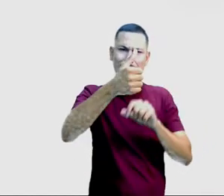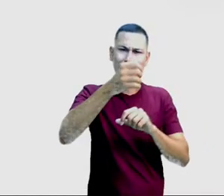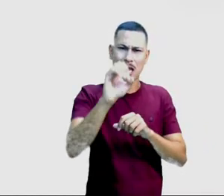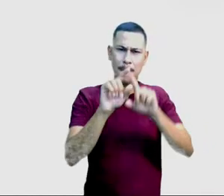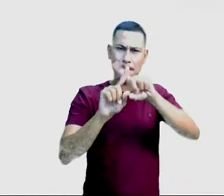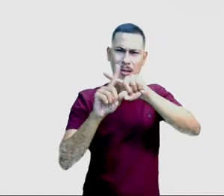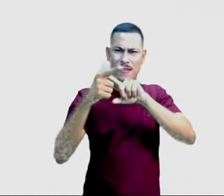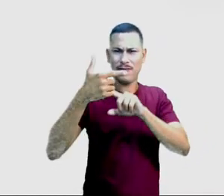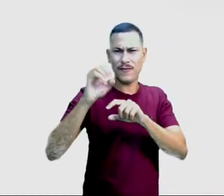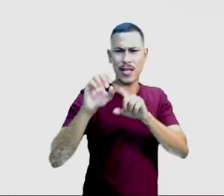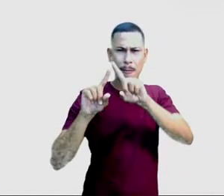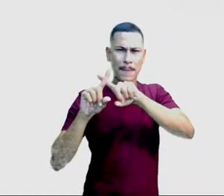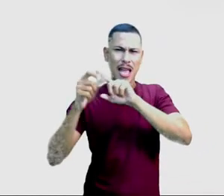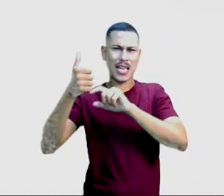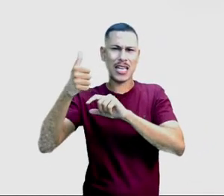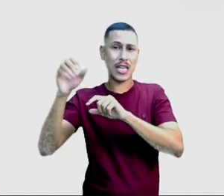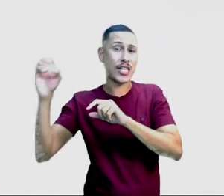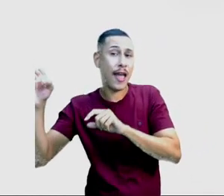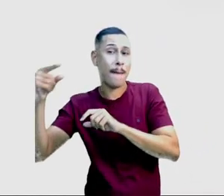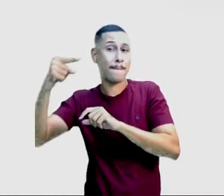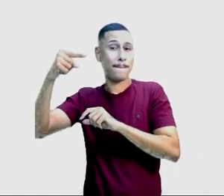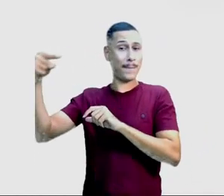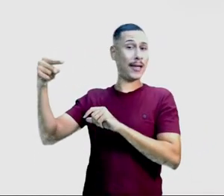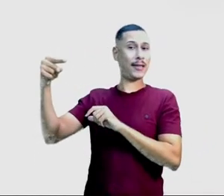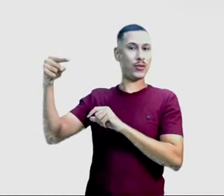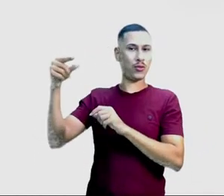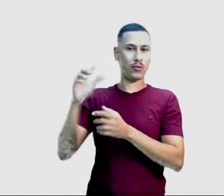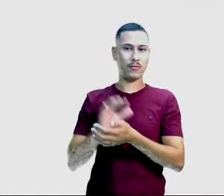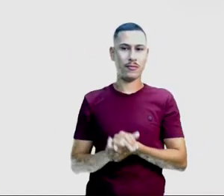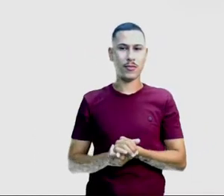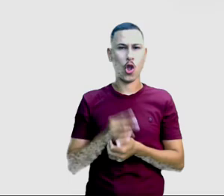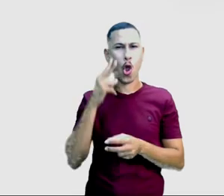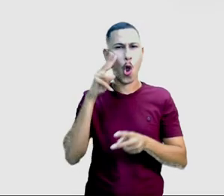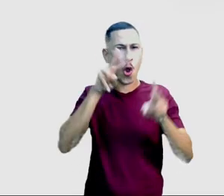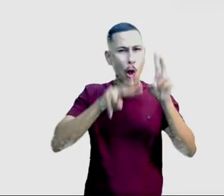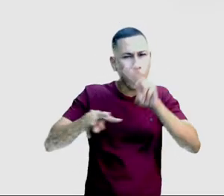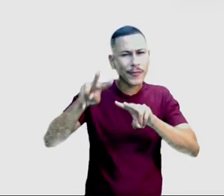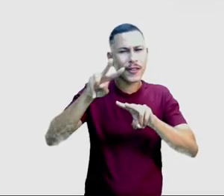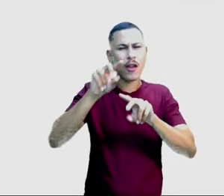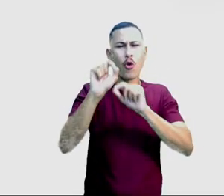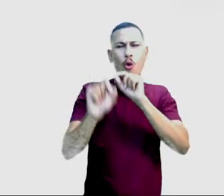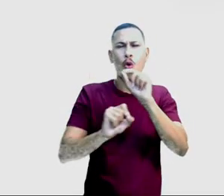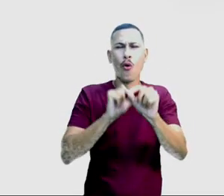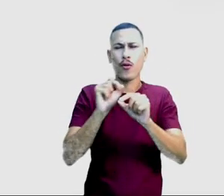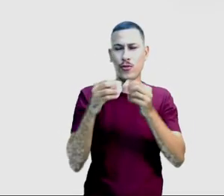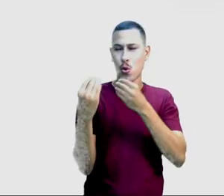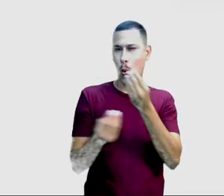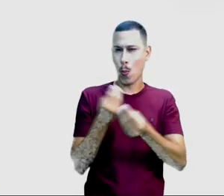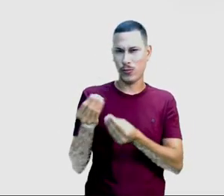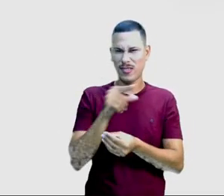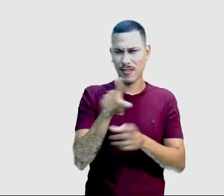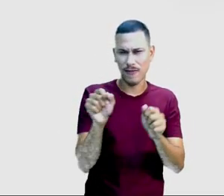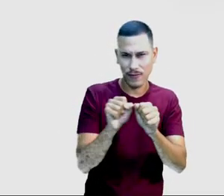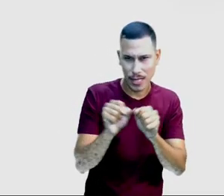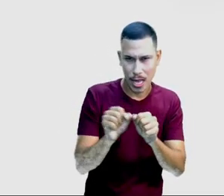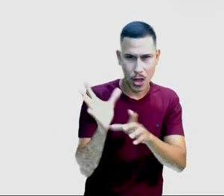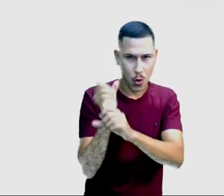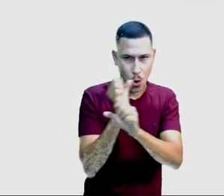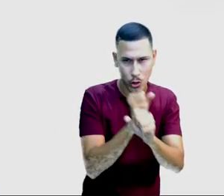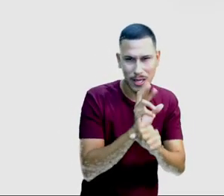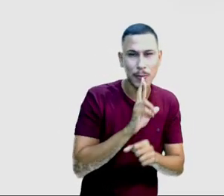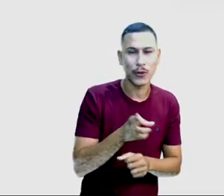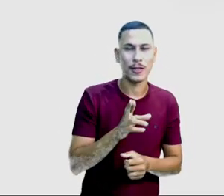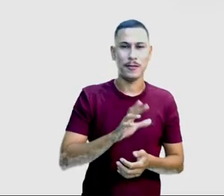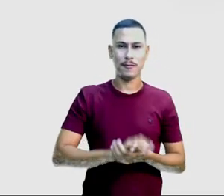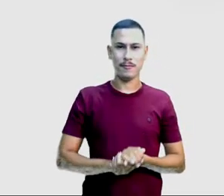100 menos, ó, eu vou tirar. Observe aí como você faria, né, essa continha.